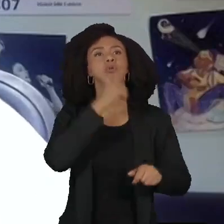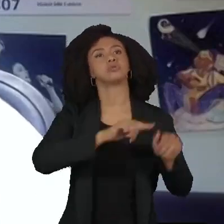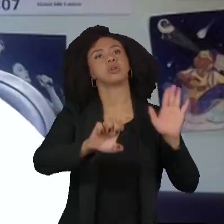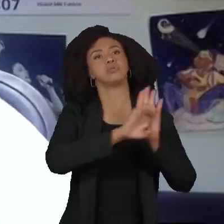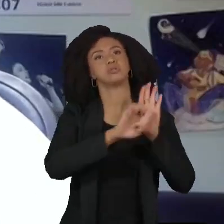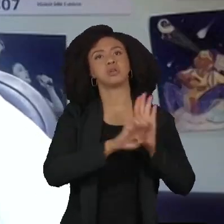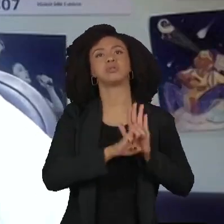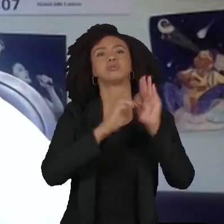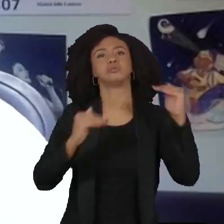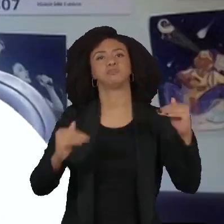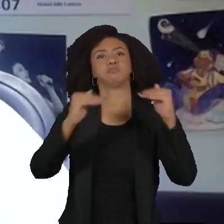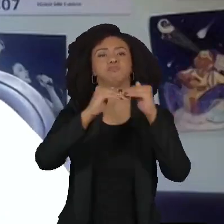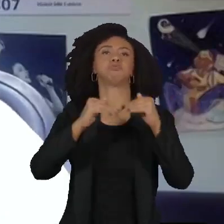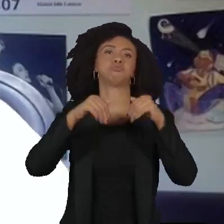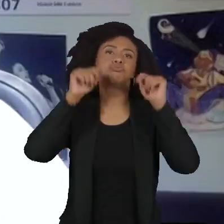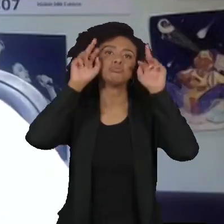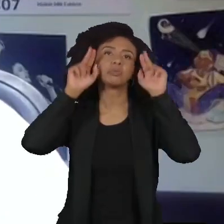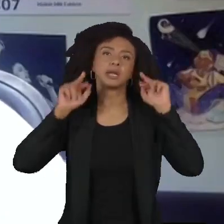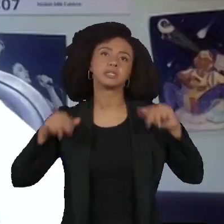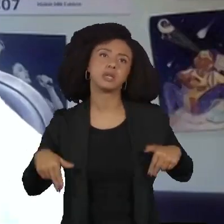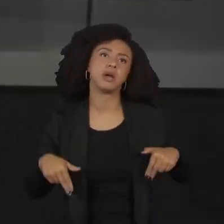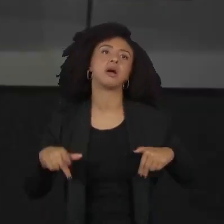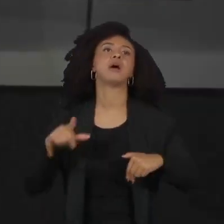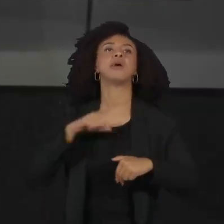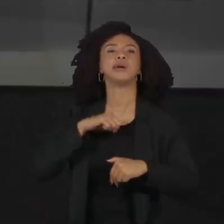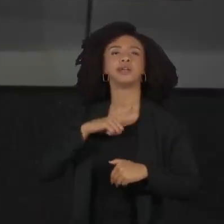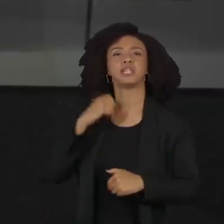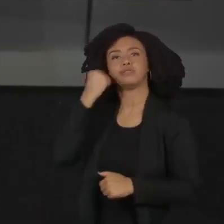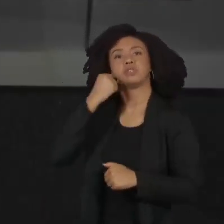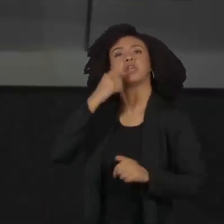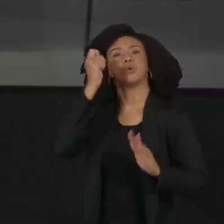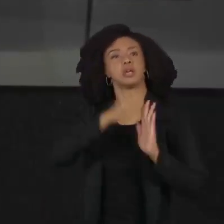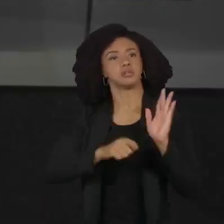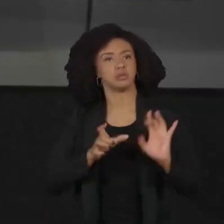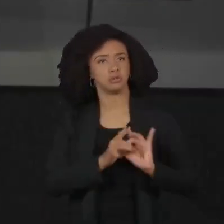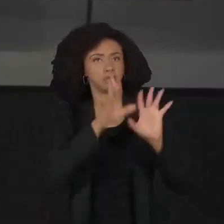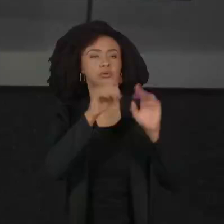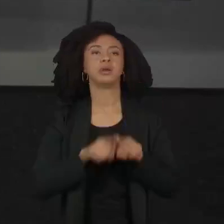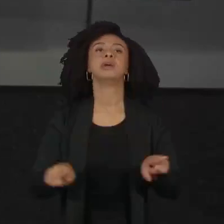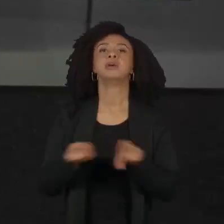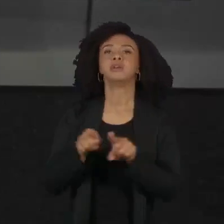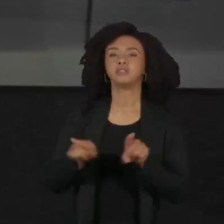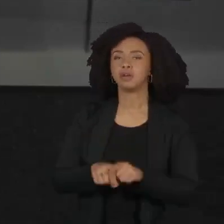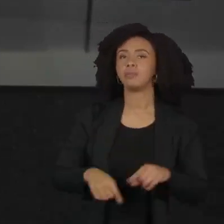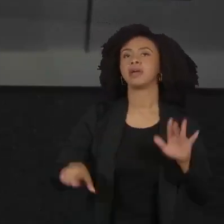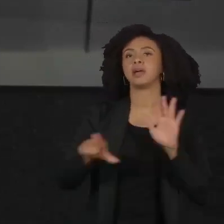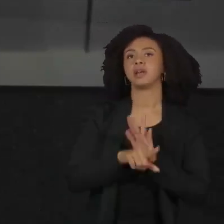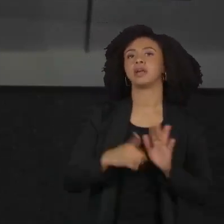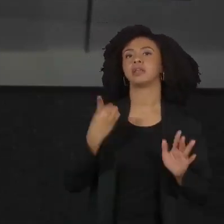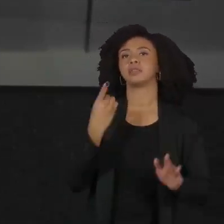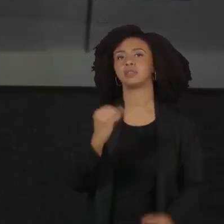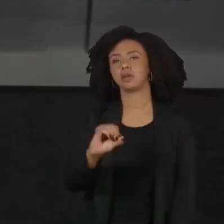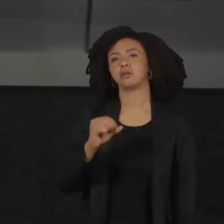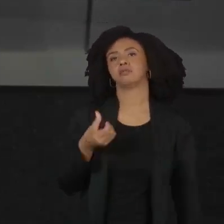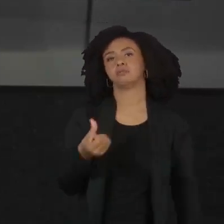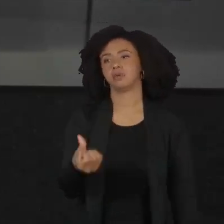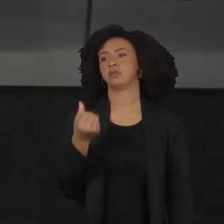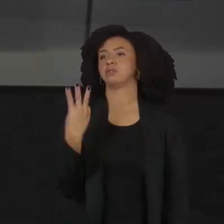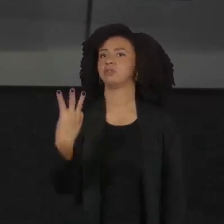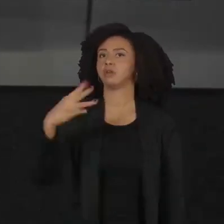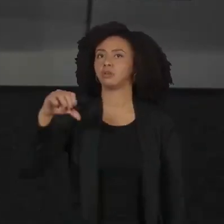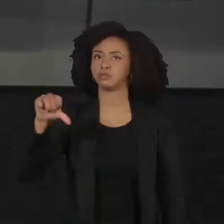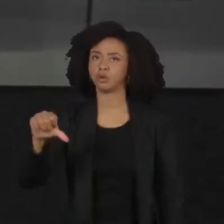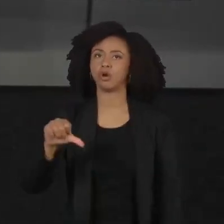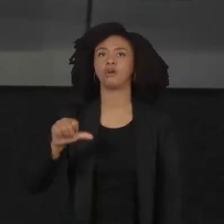proposta pelo senador Paulo Paim, a Lei 10.639, que torna obrigatório o ensino de História da